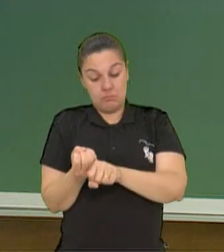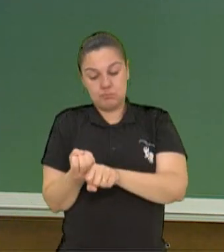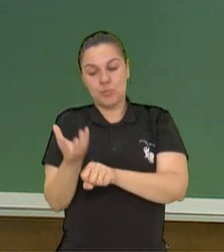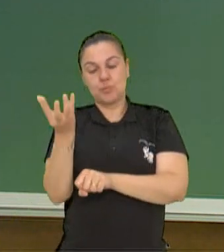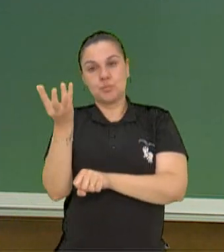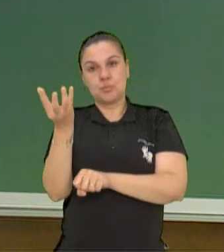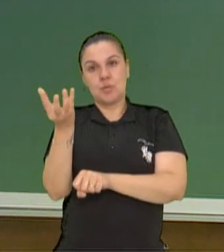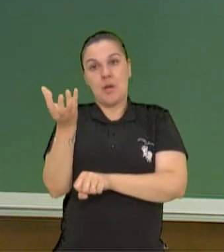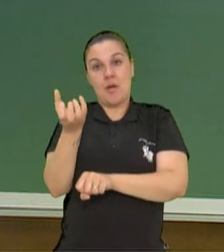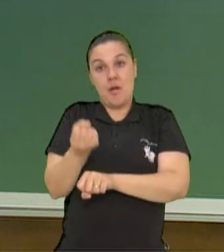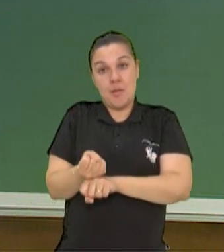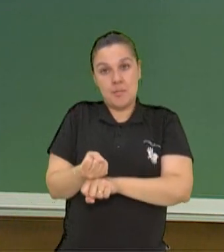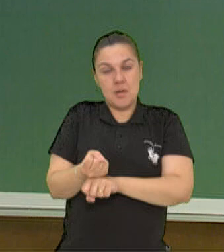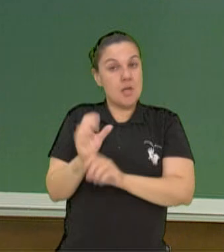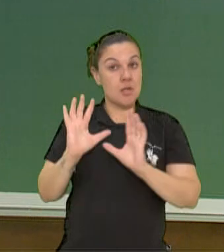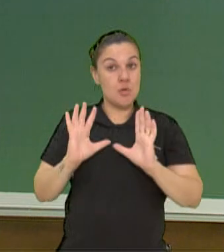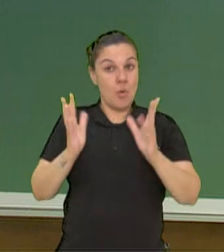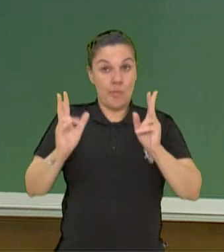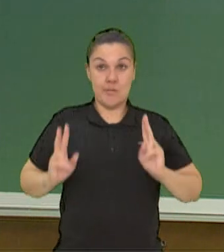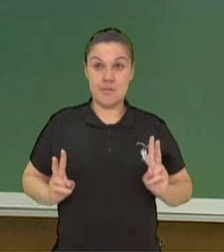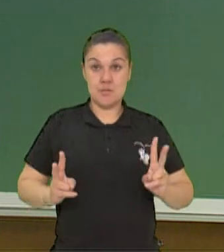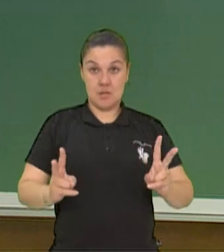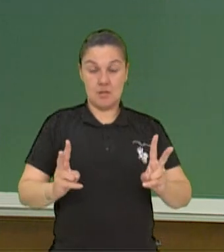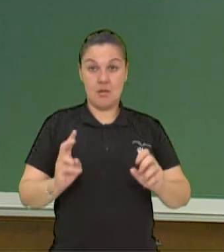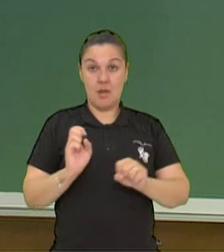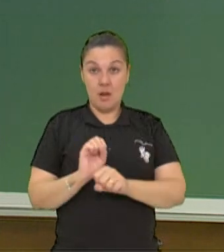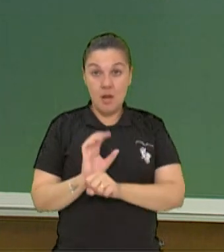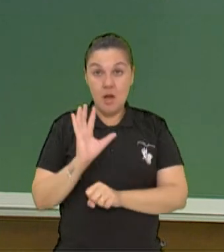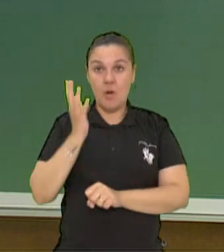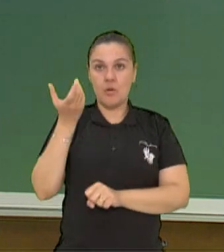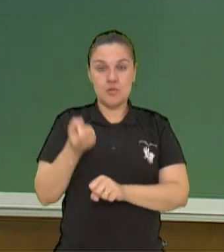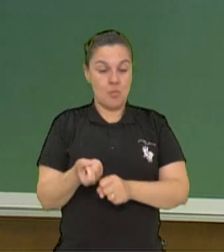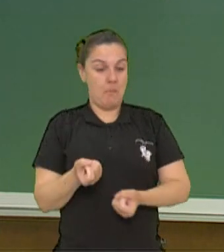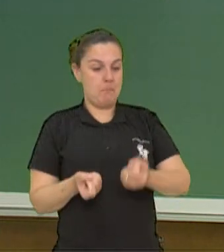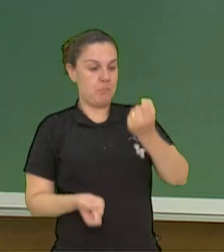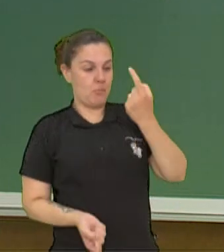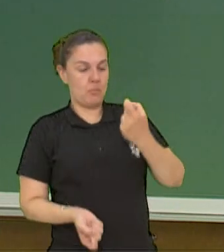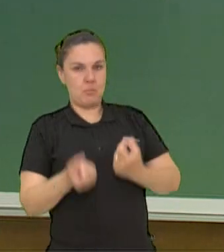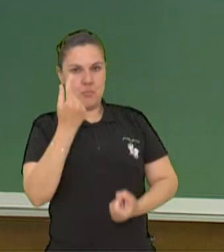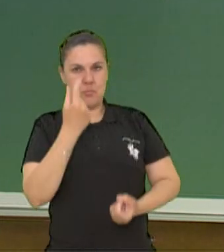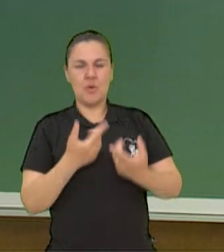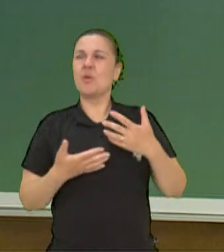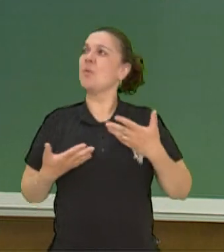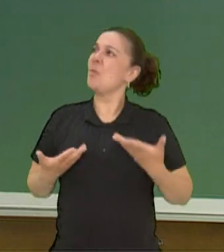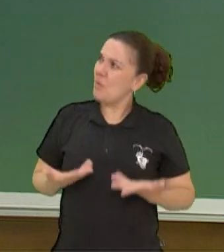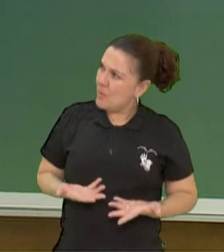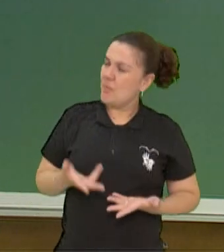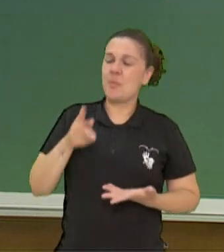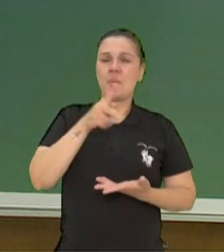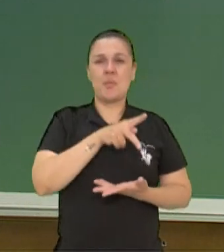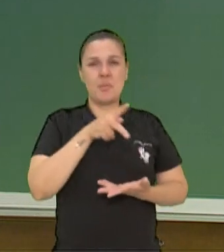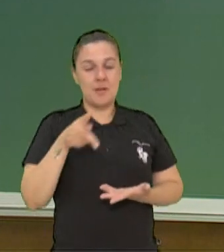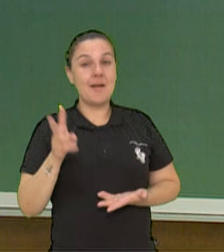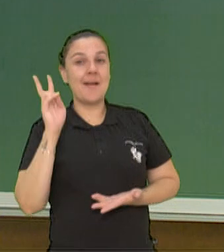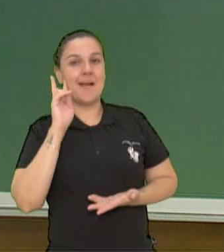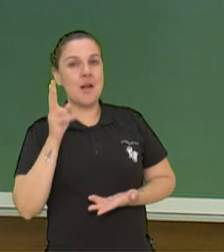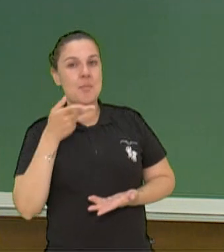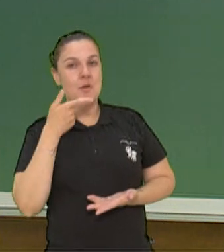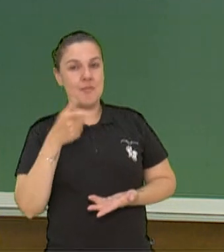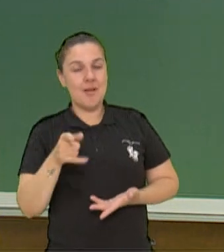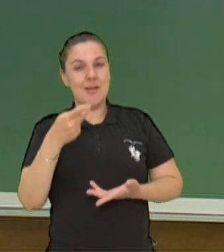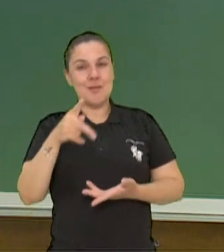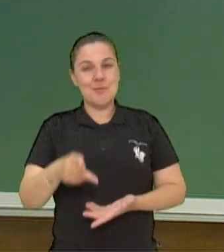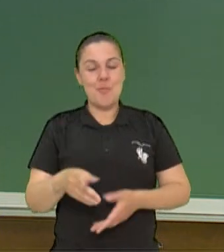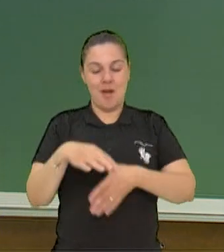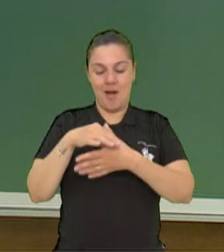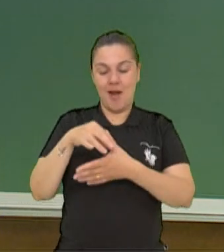a absorção não ocorre continuamente. Ela ocorre aos saltos. Como assim, professor? Lembra do exemplo da costela lá, da